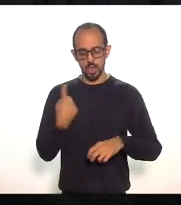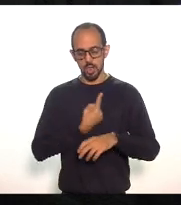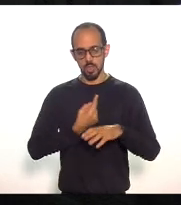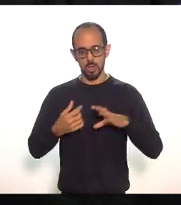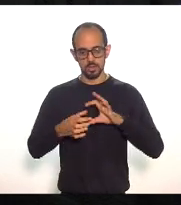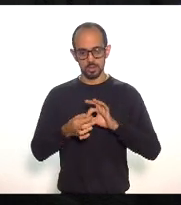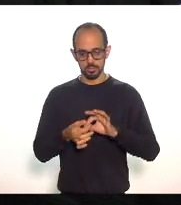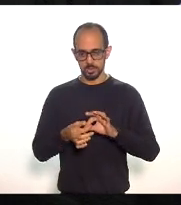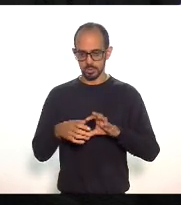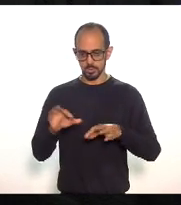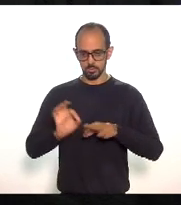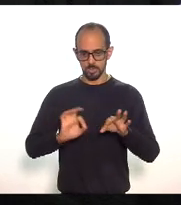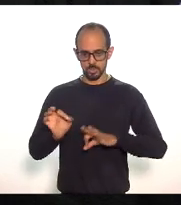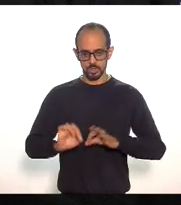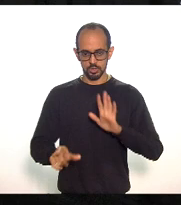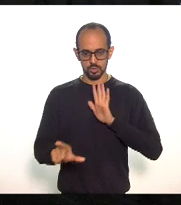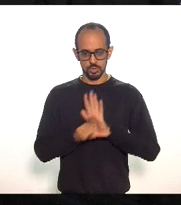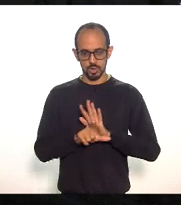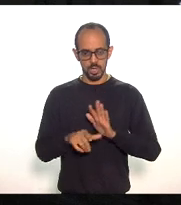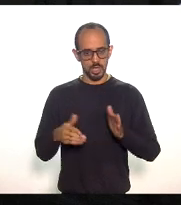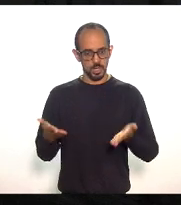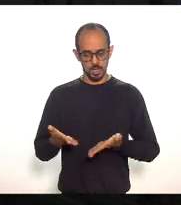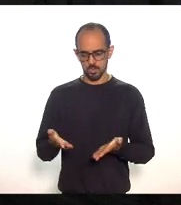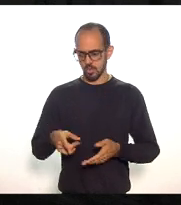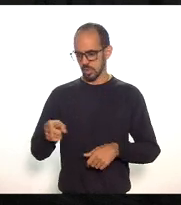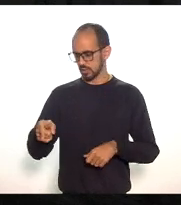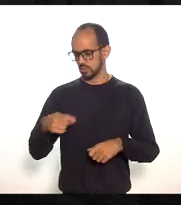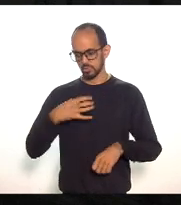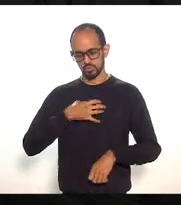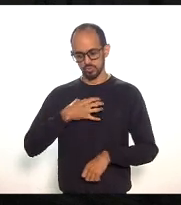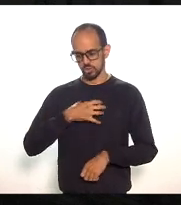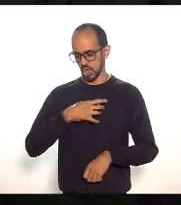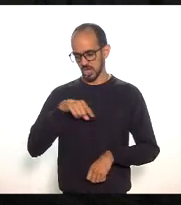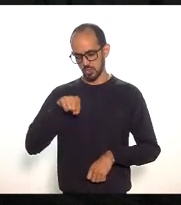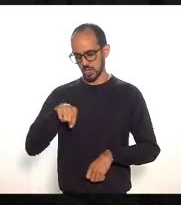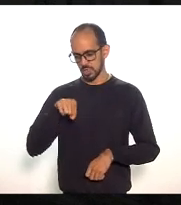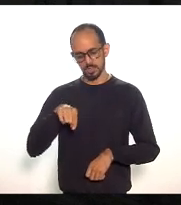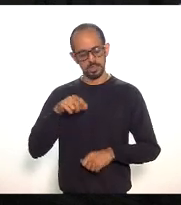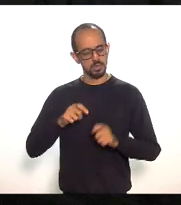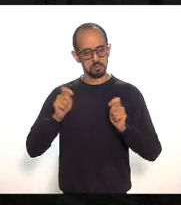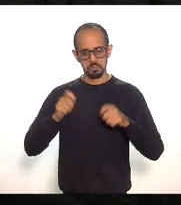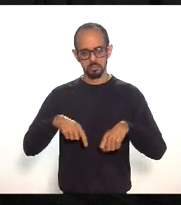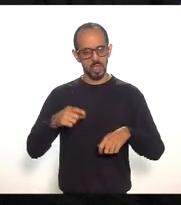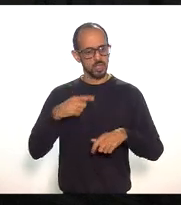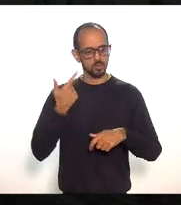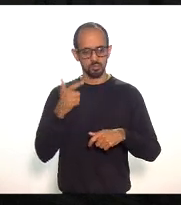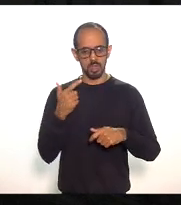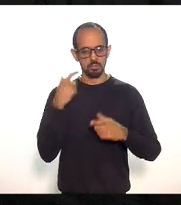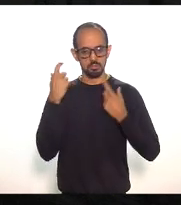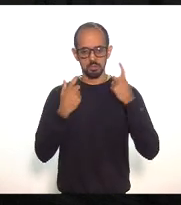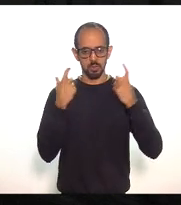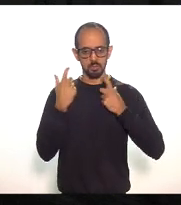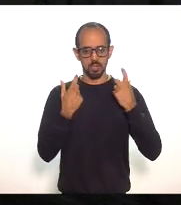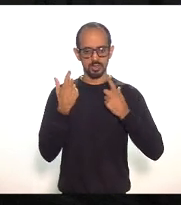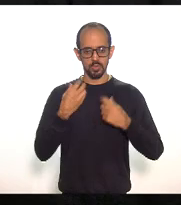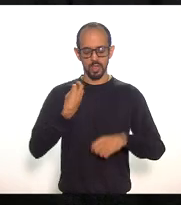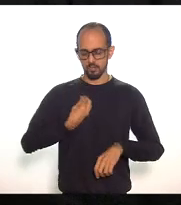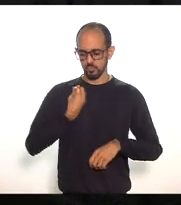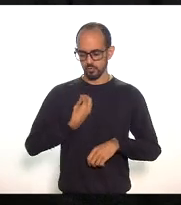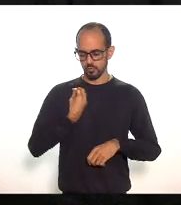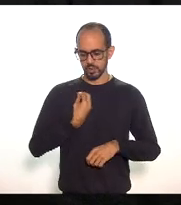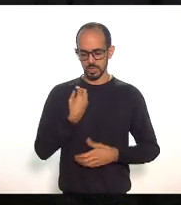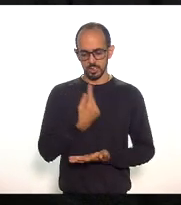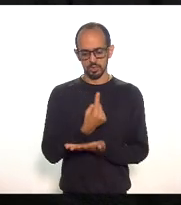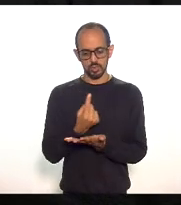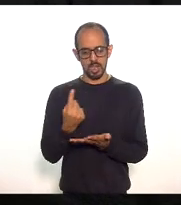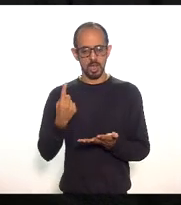Esse projeto de lei, do jeito que ele está, ele não tem como preocupação precípua a vida dos